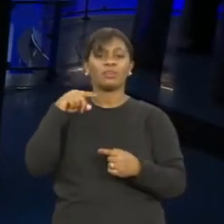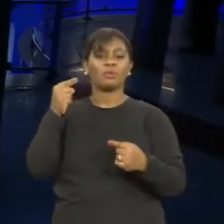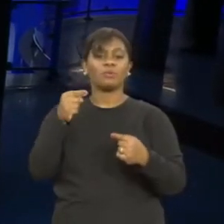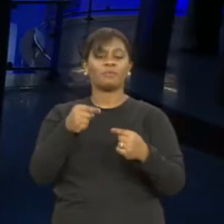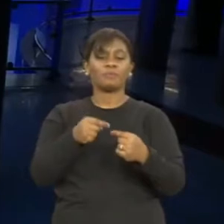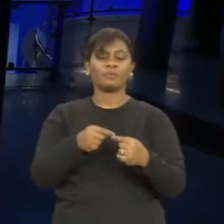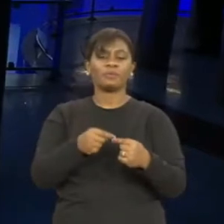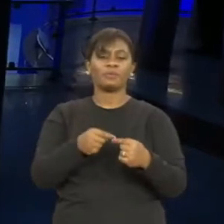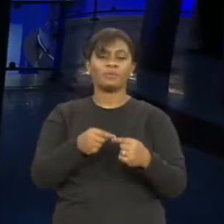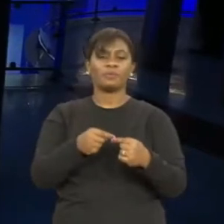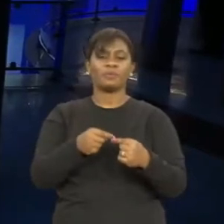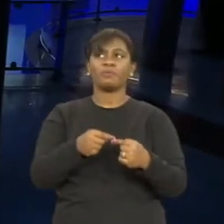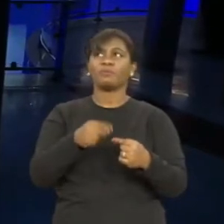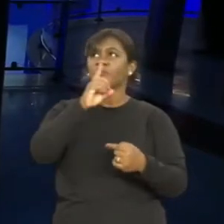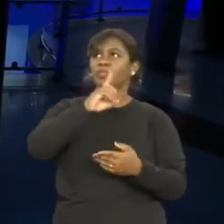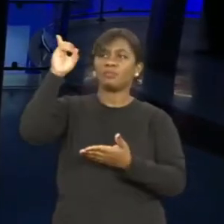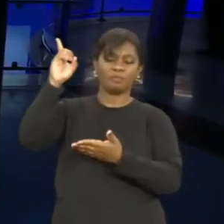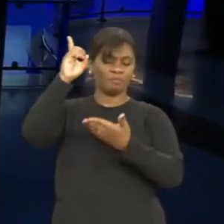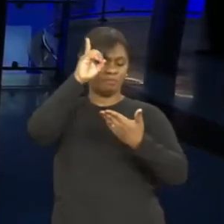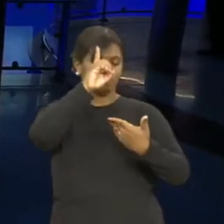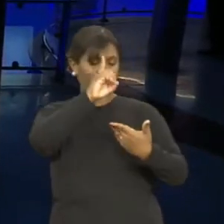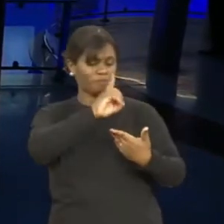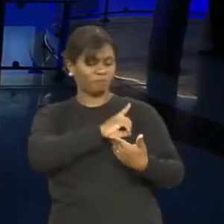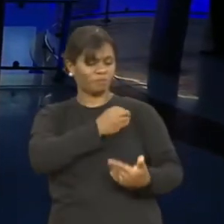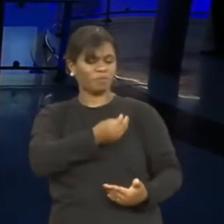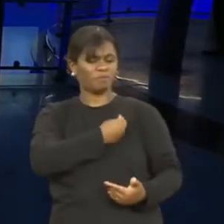Entra no meu ser e faz morada.